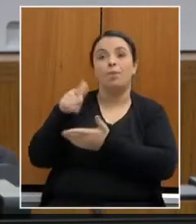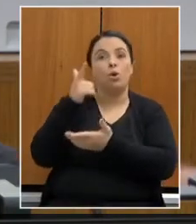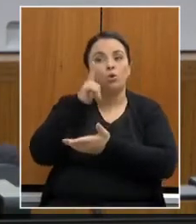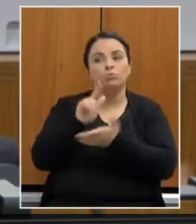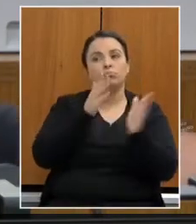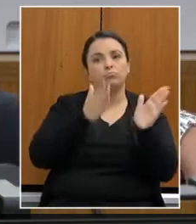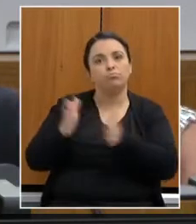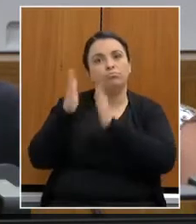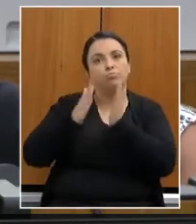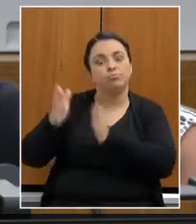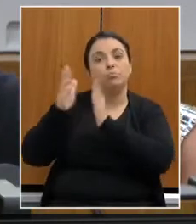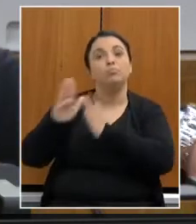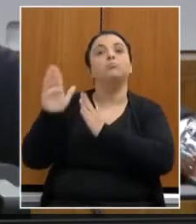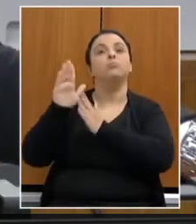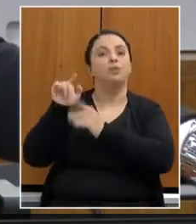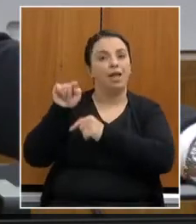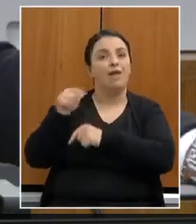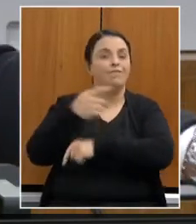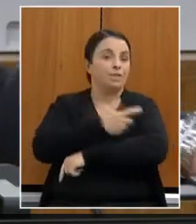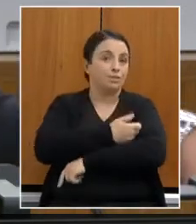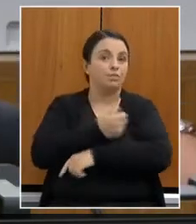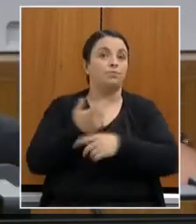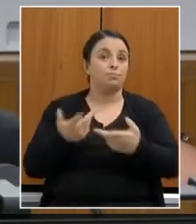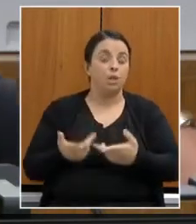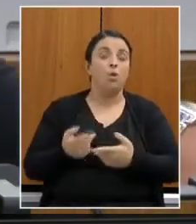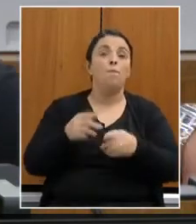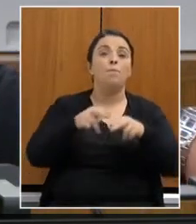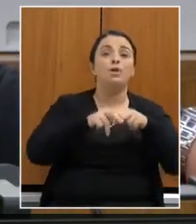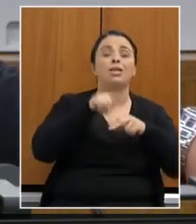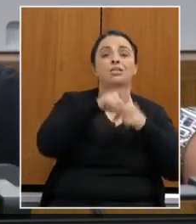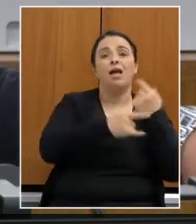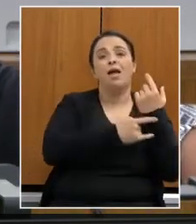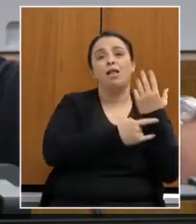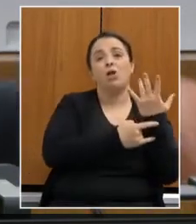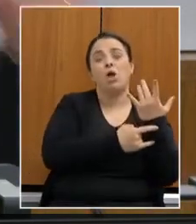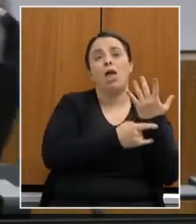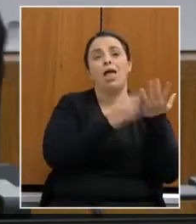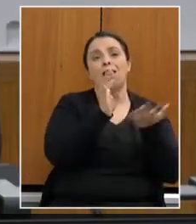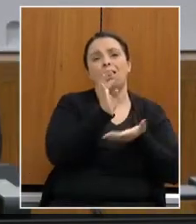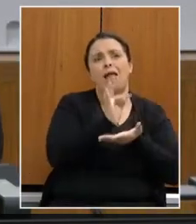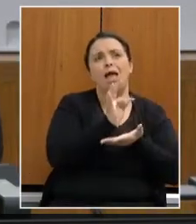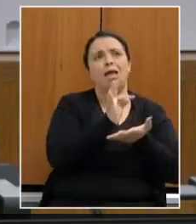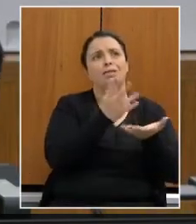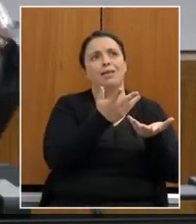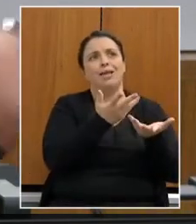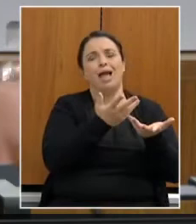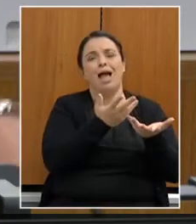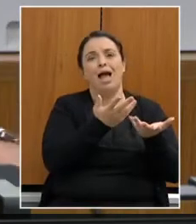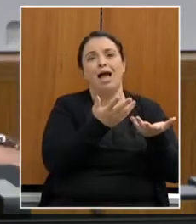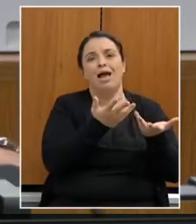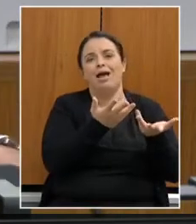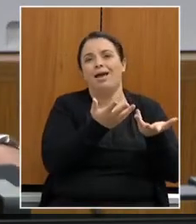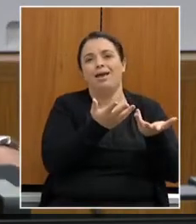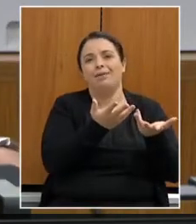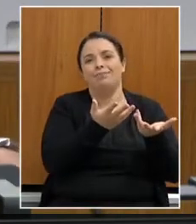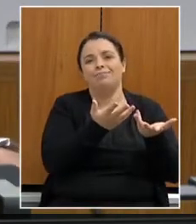UFMG utiliza a FUNED consegue produzir a vacina e estamos tentando obviamente com essa